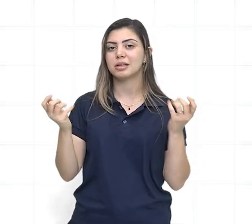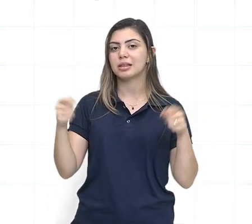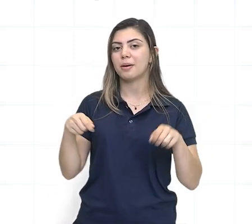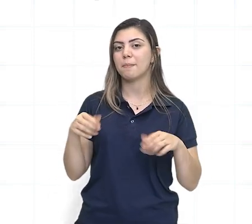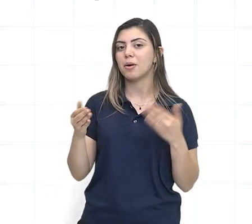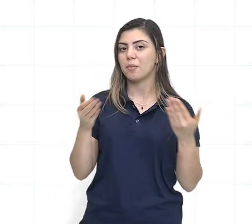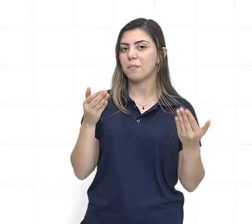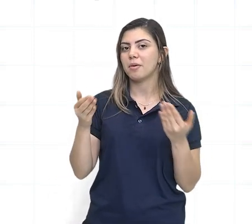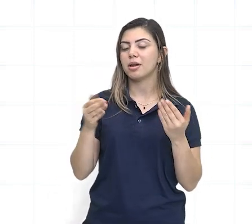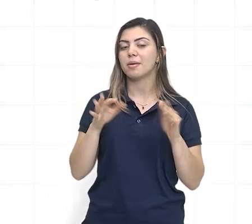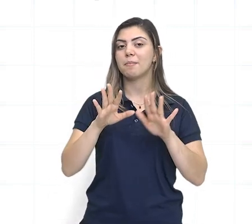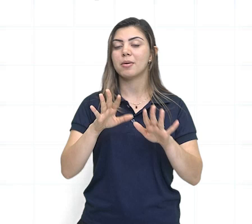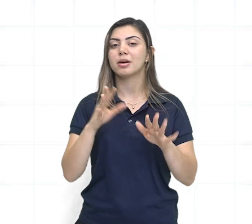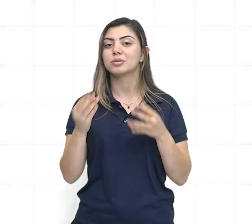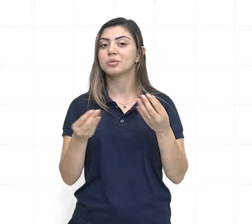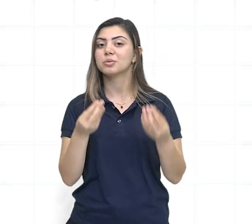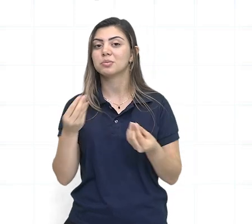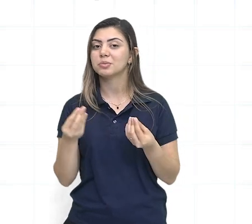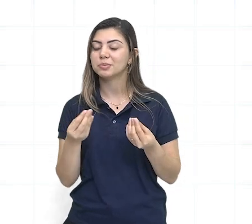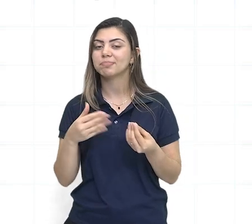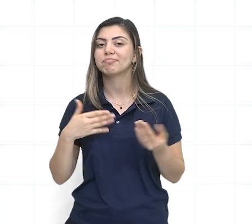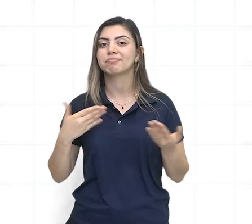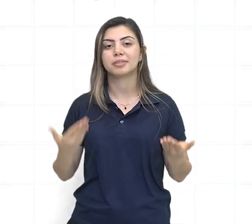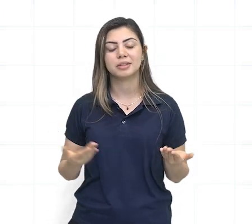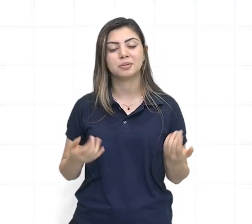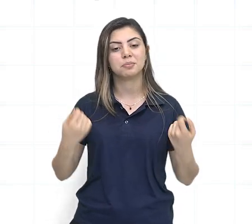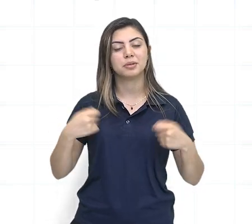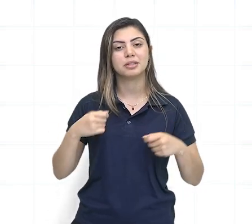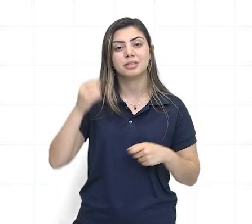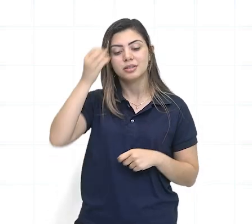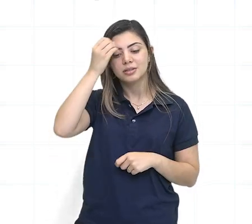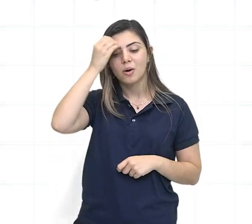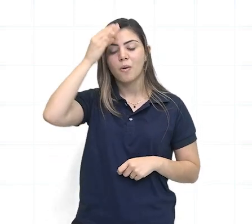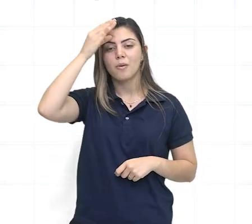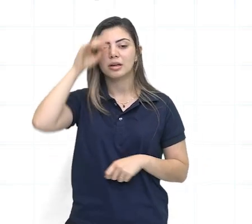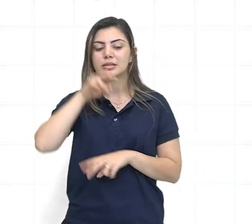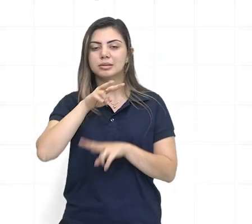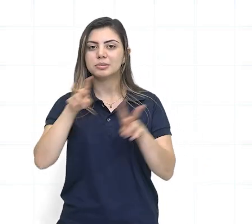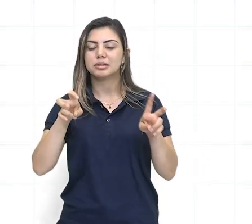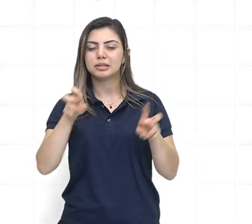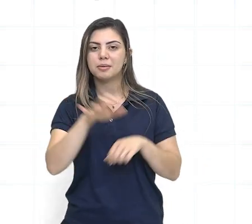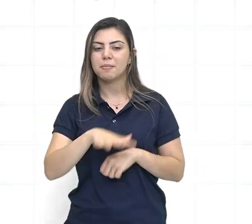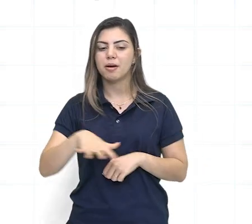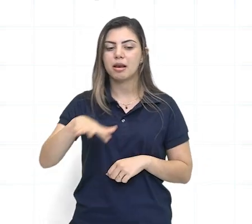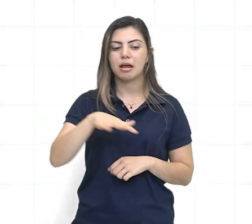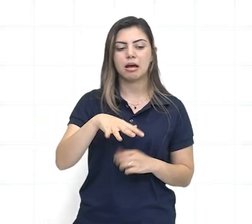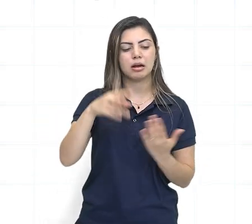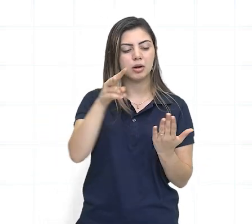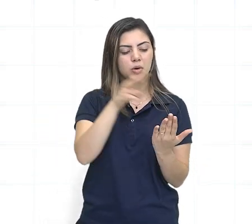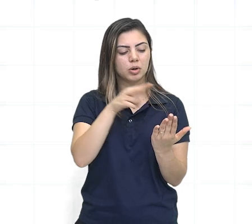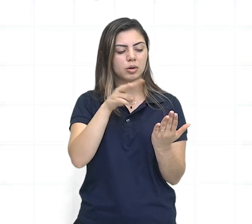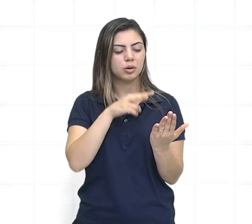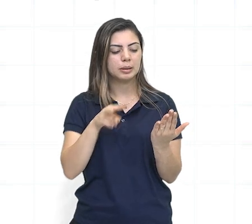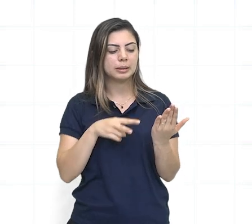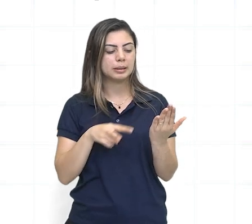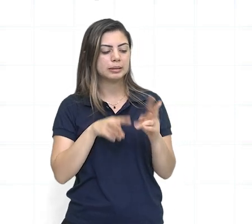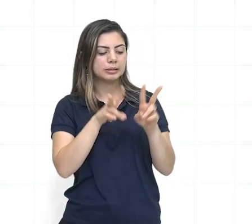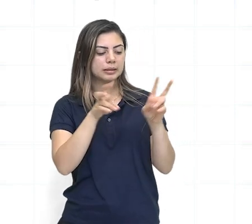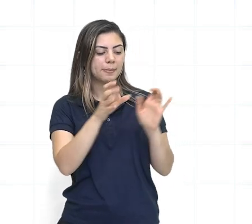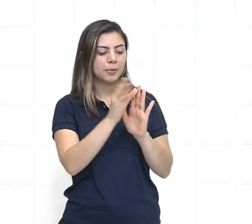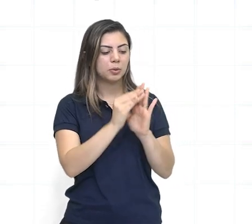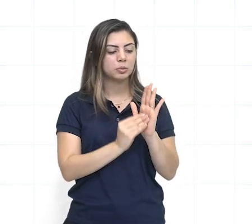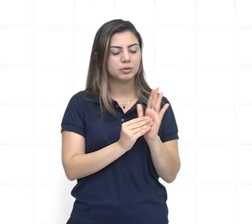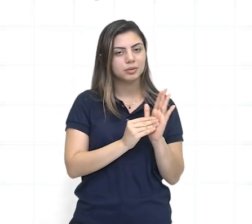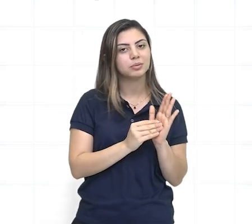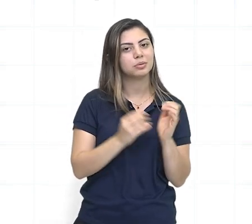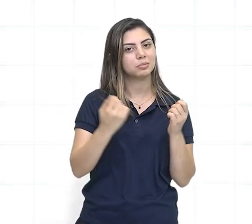Mas tudo isto requer bastante conhecimento, né, bastante leitura sobre o que você